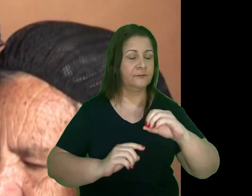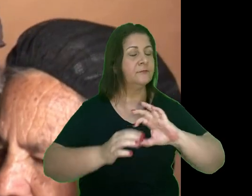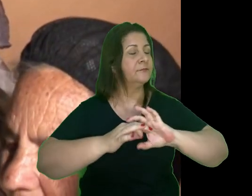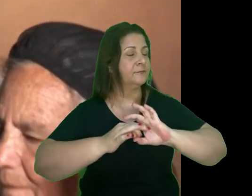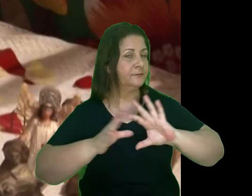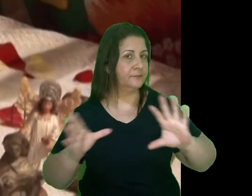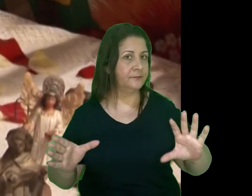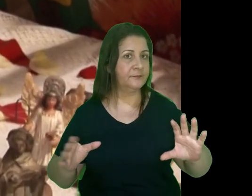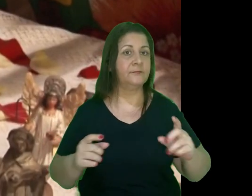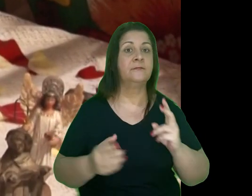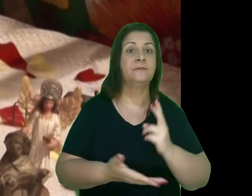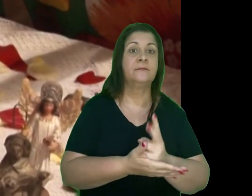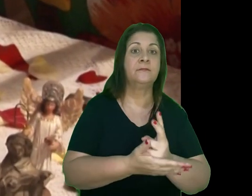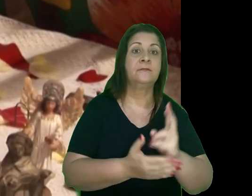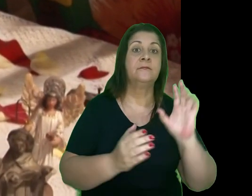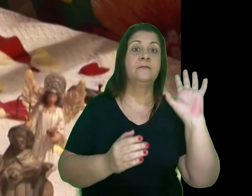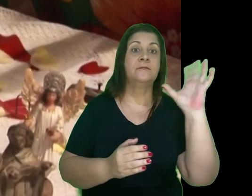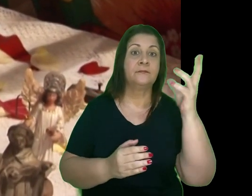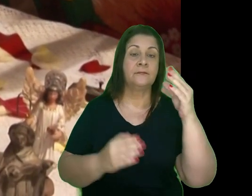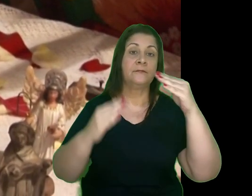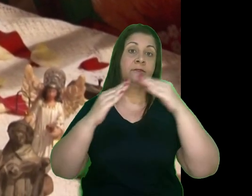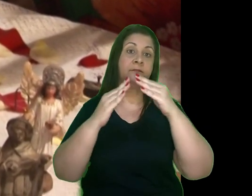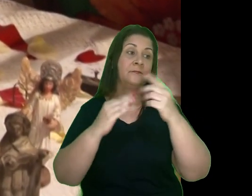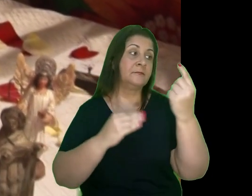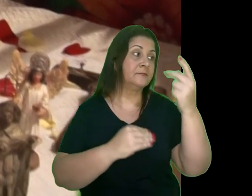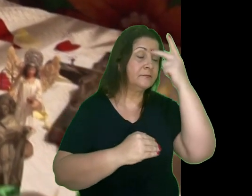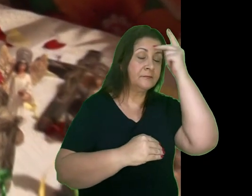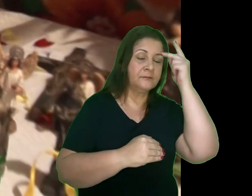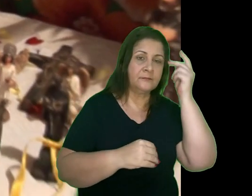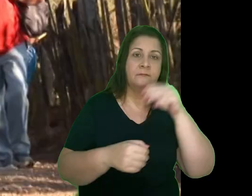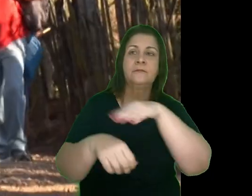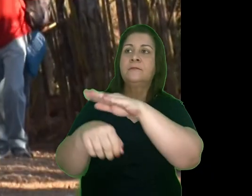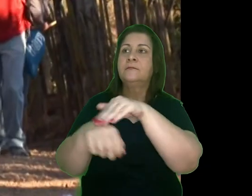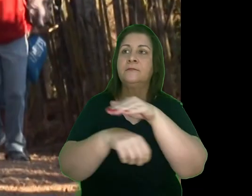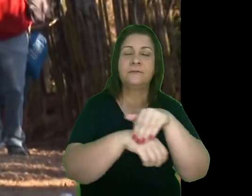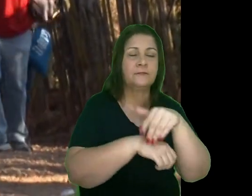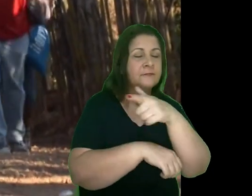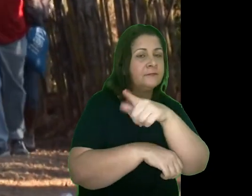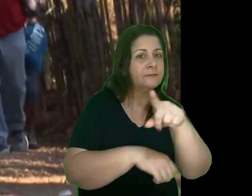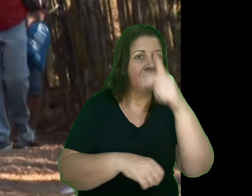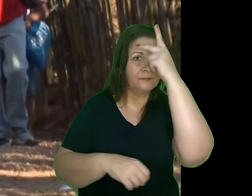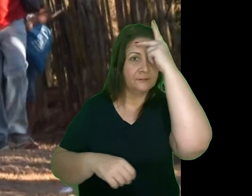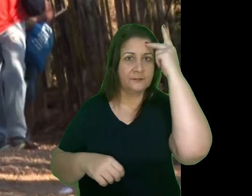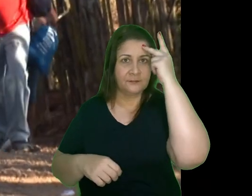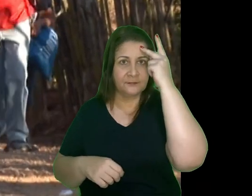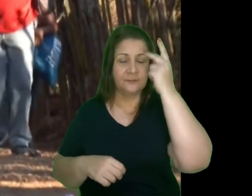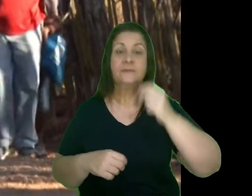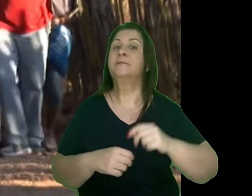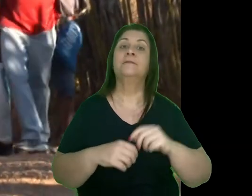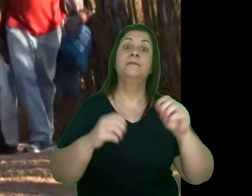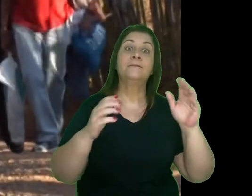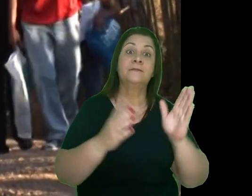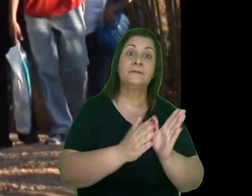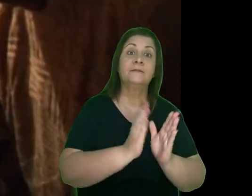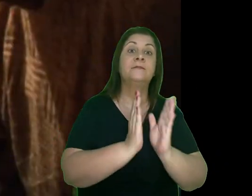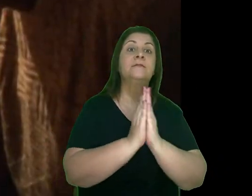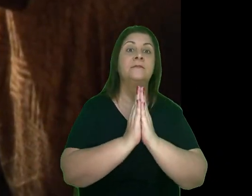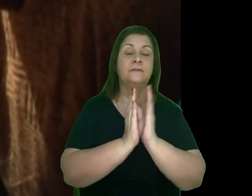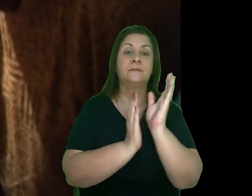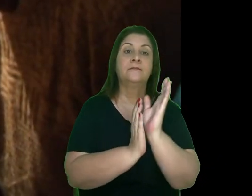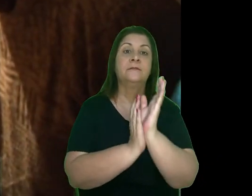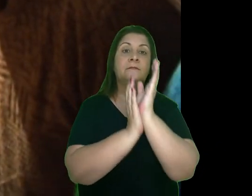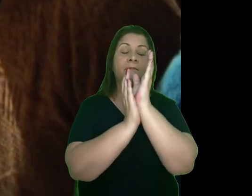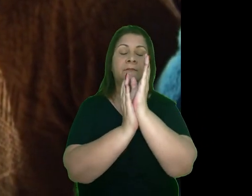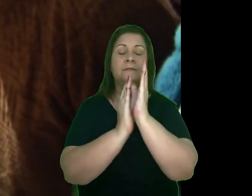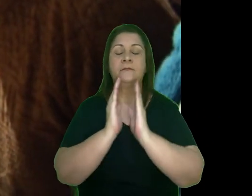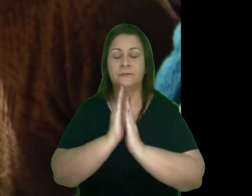a dança acontece sempre na casa de um festeiro para pagar promessa. Convida os moradores locais e conta com a celebração